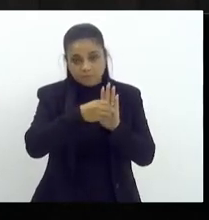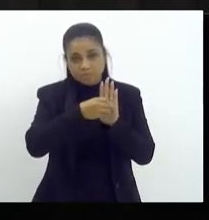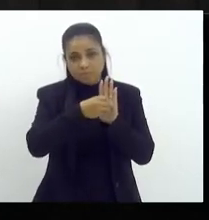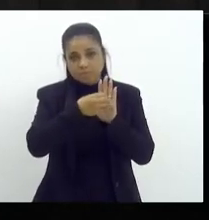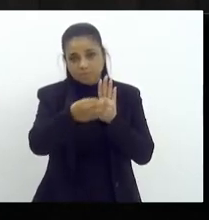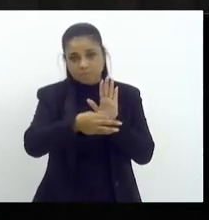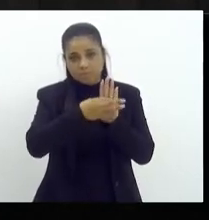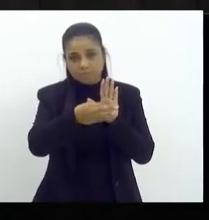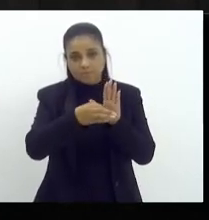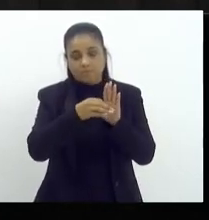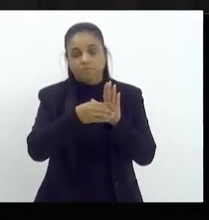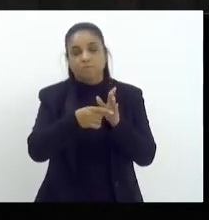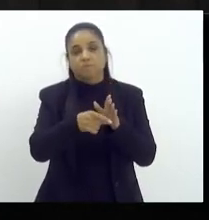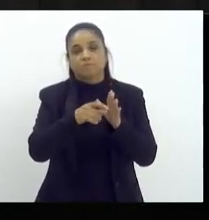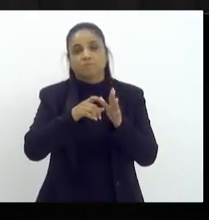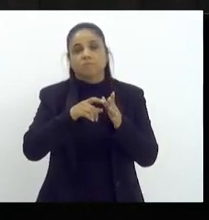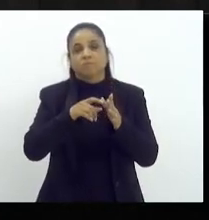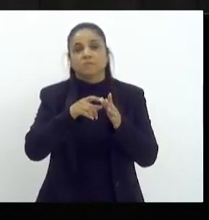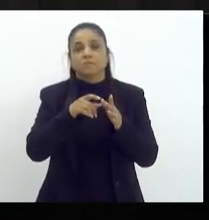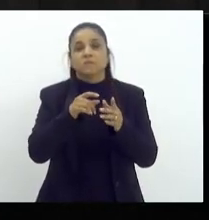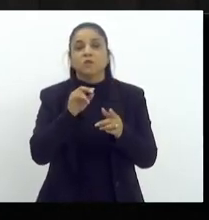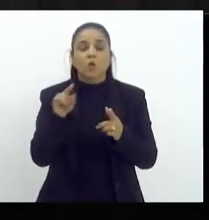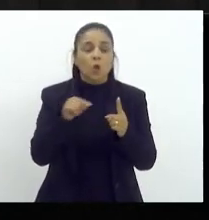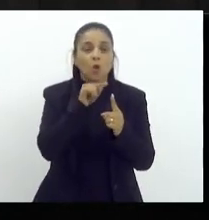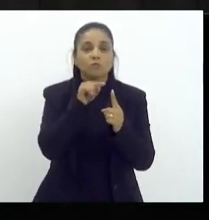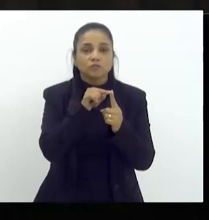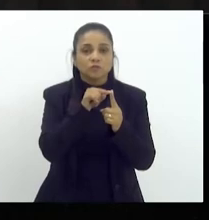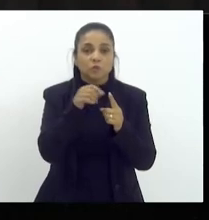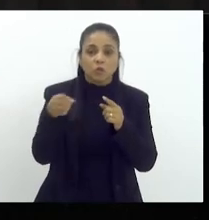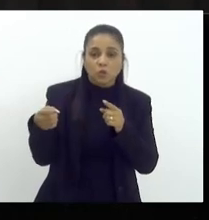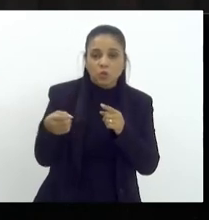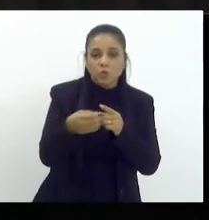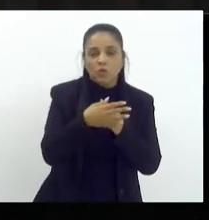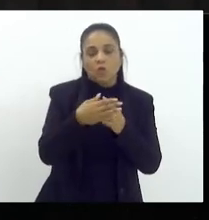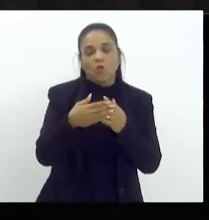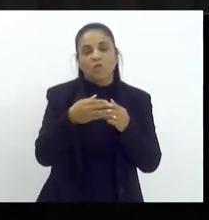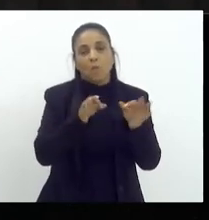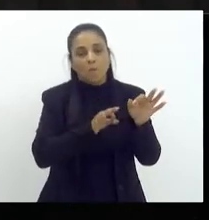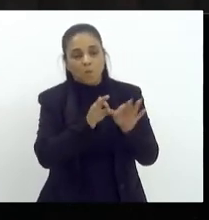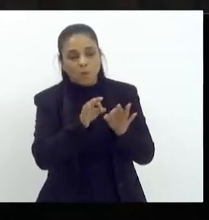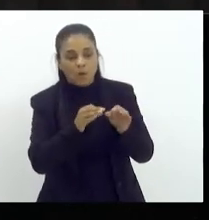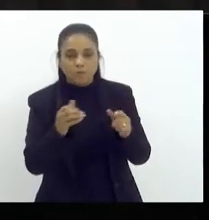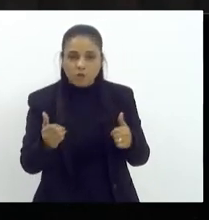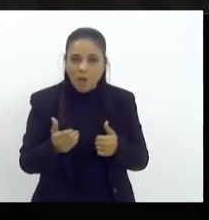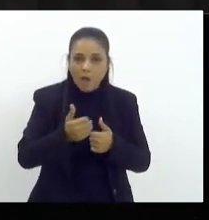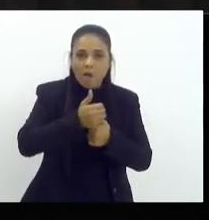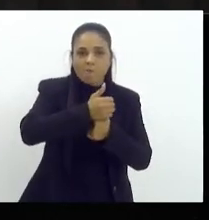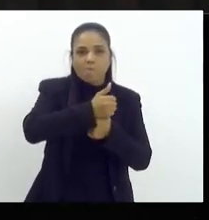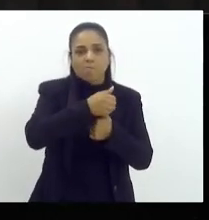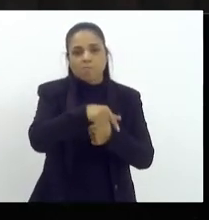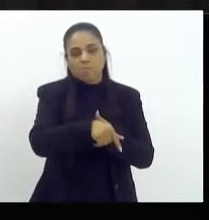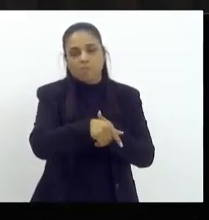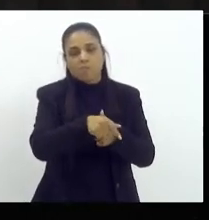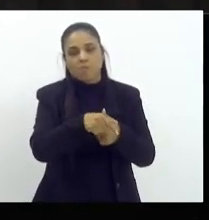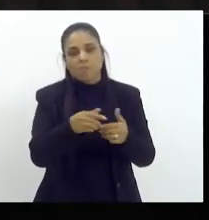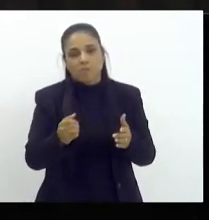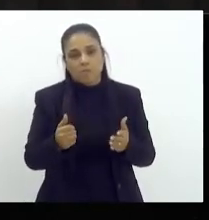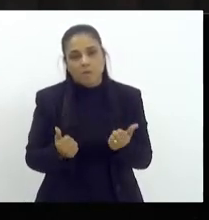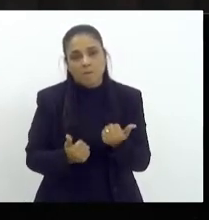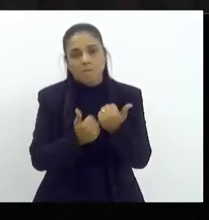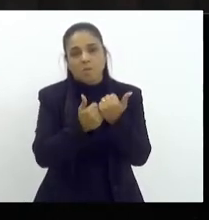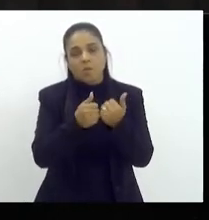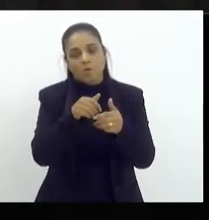tem como objetivo estabelecer um novo programa assistencial de apoio as pessoas que enfrentam dificuldades